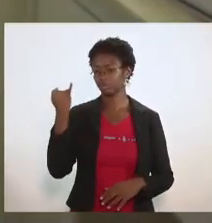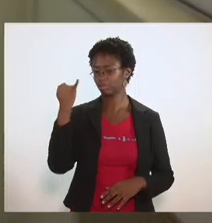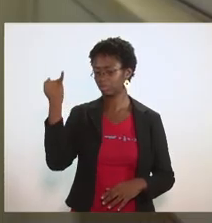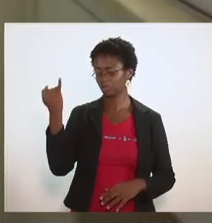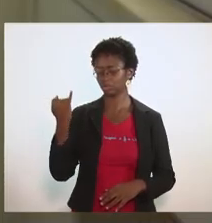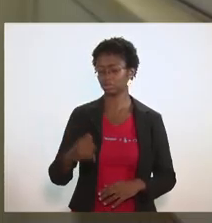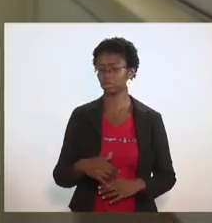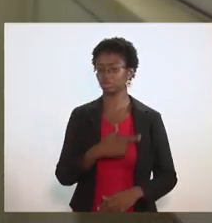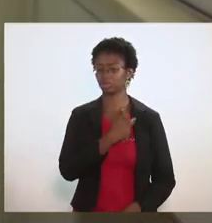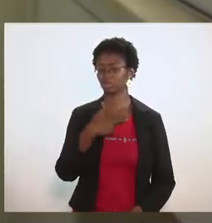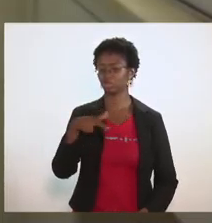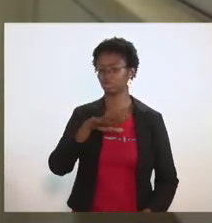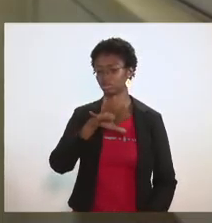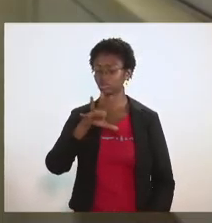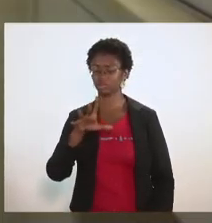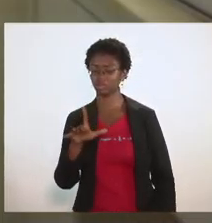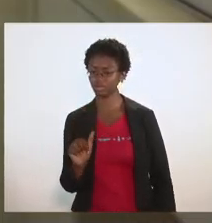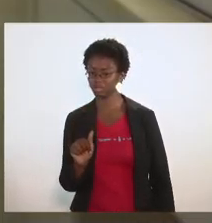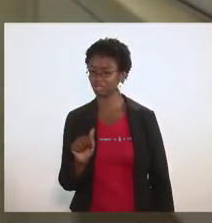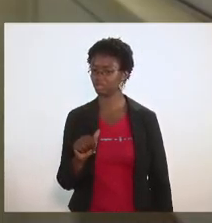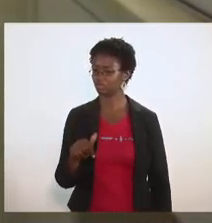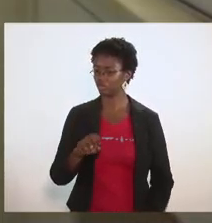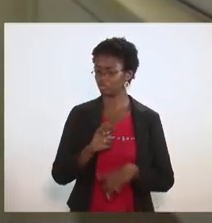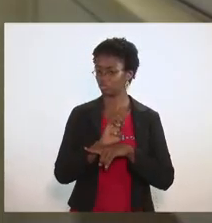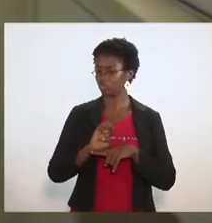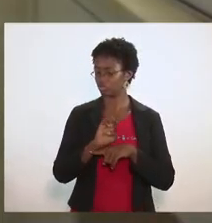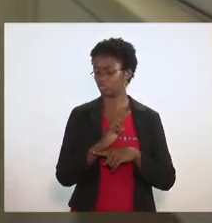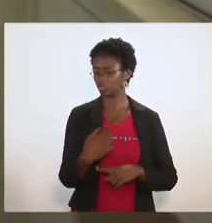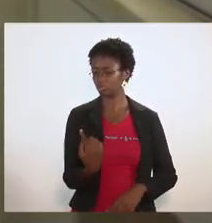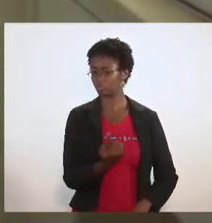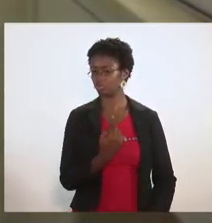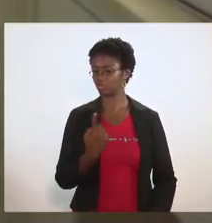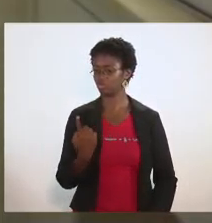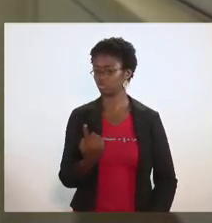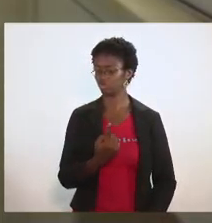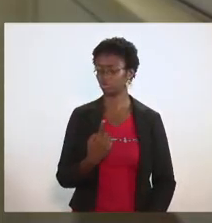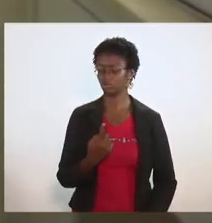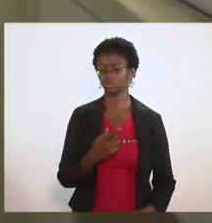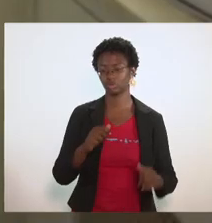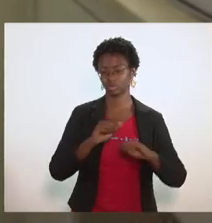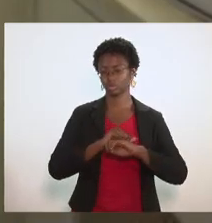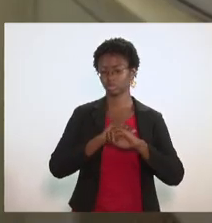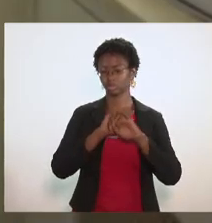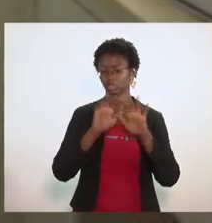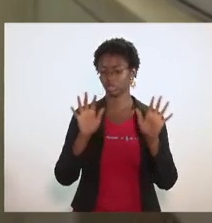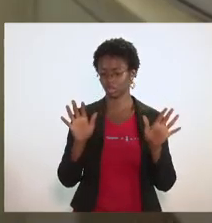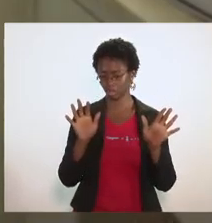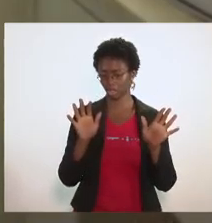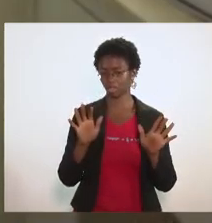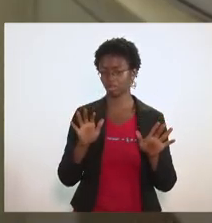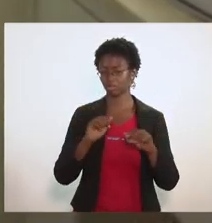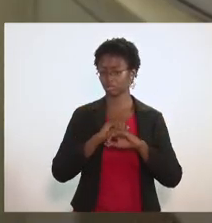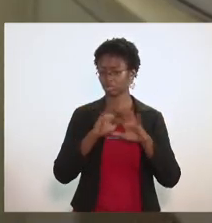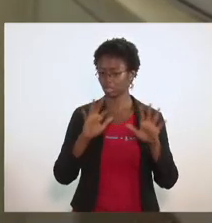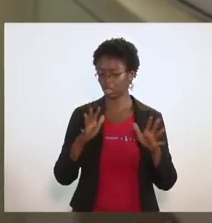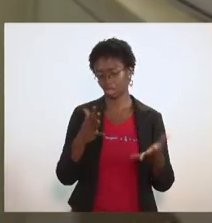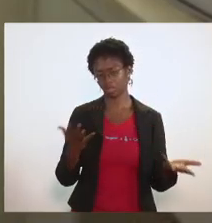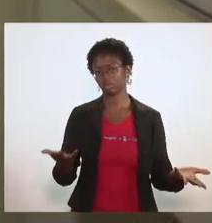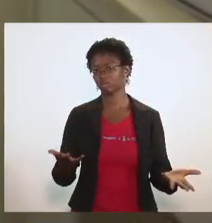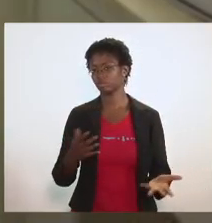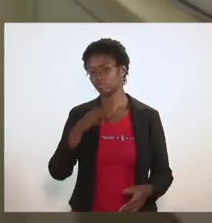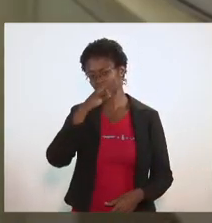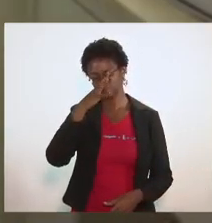Os fundamentos do terreiro de Joãozinho da Gomeia, pai de santo importante